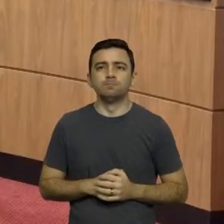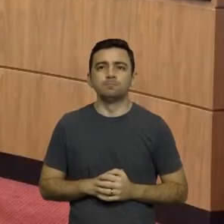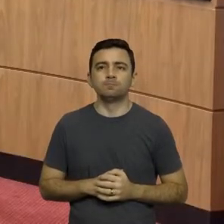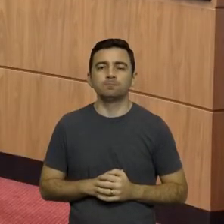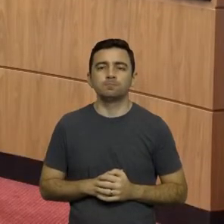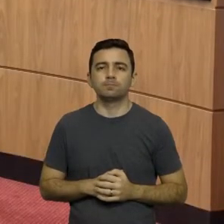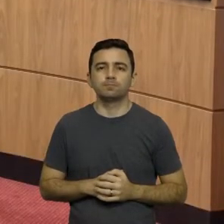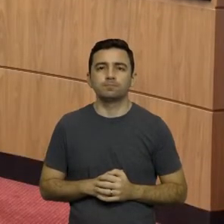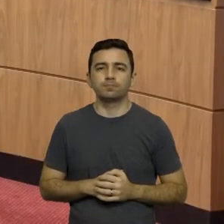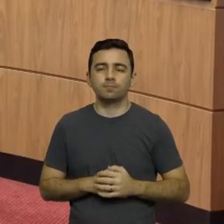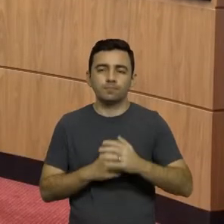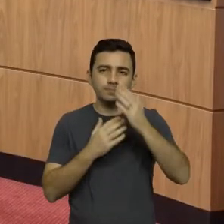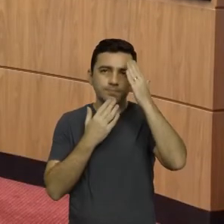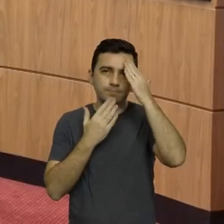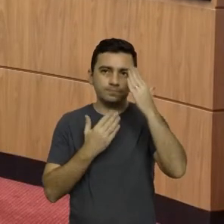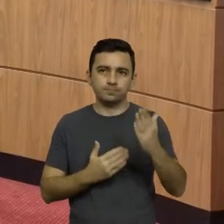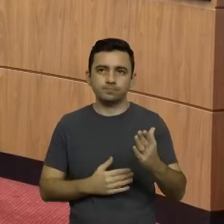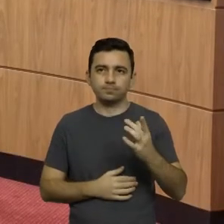Obrigado,